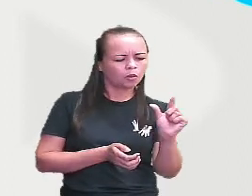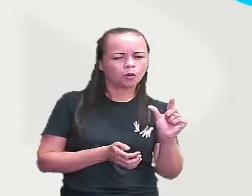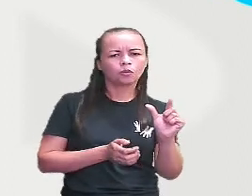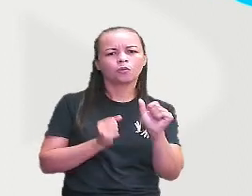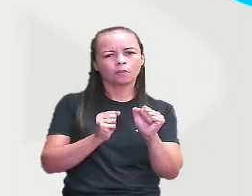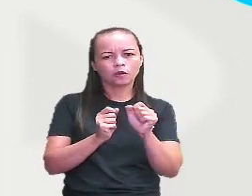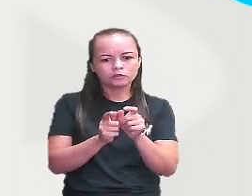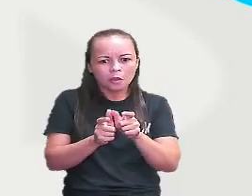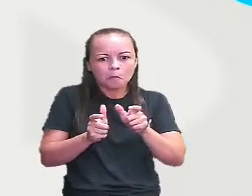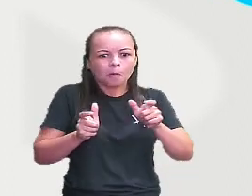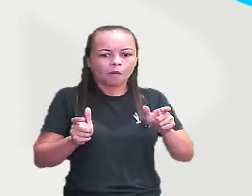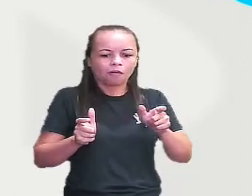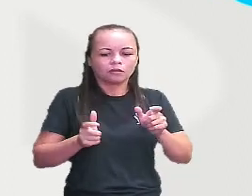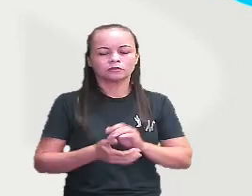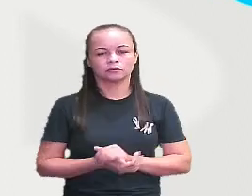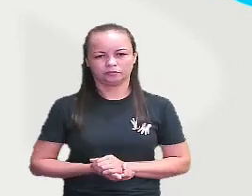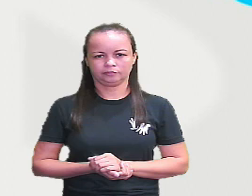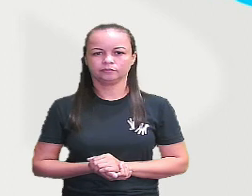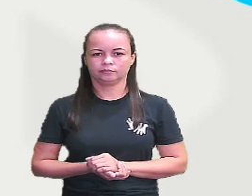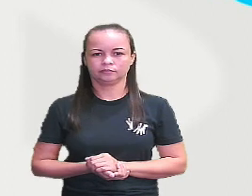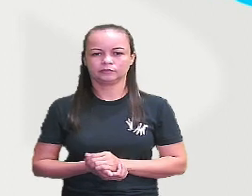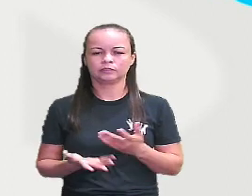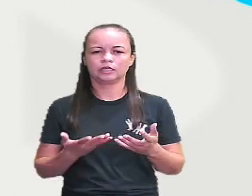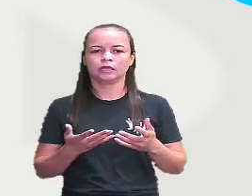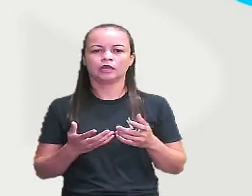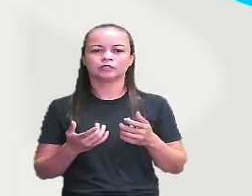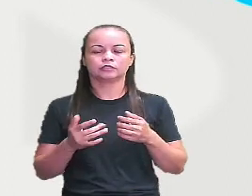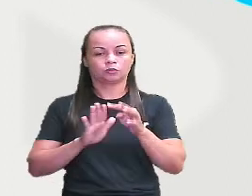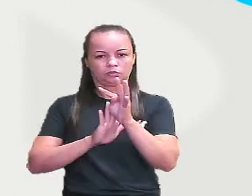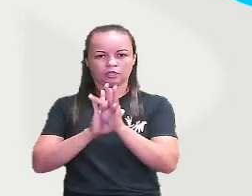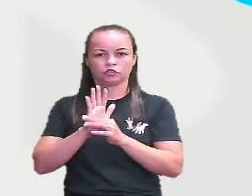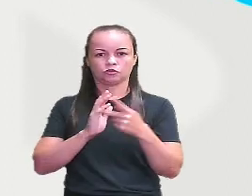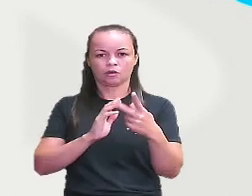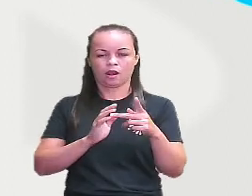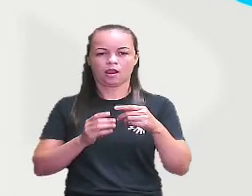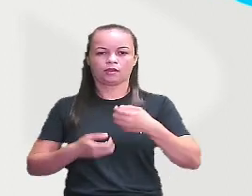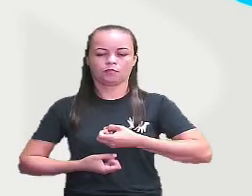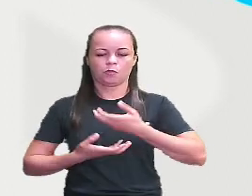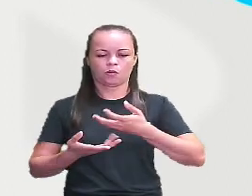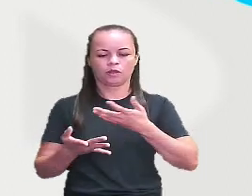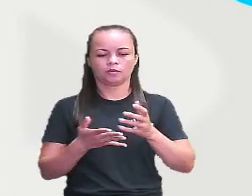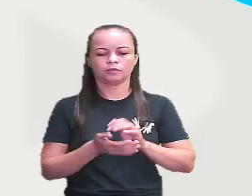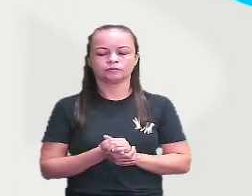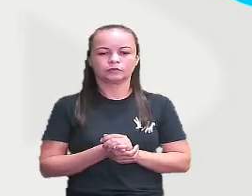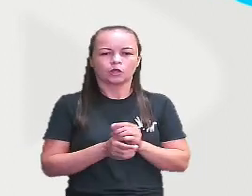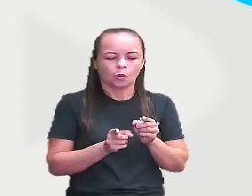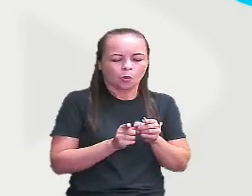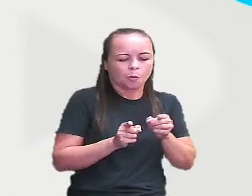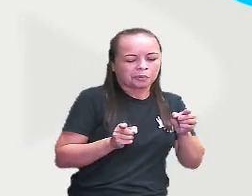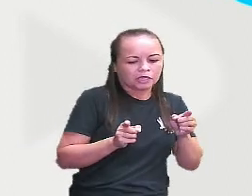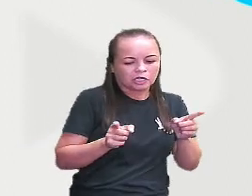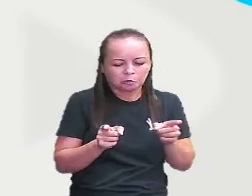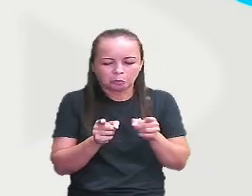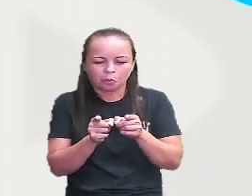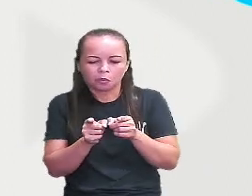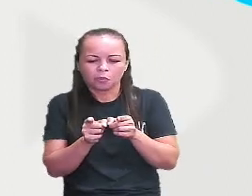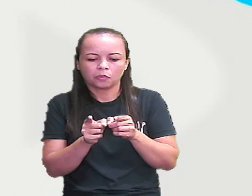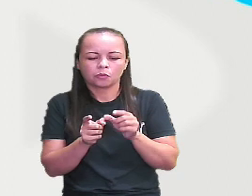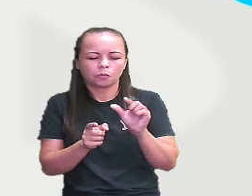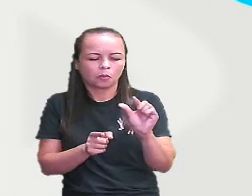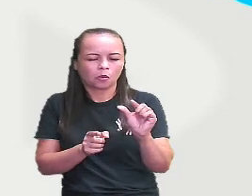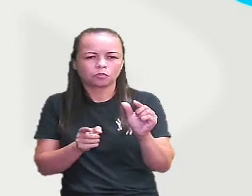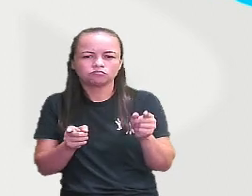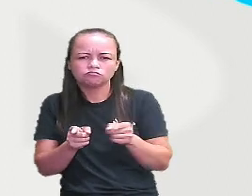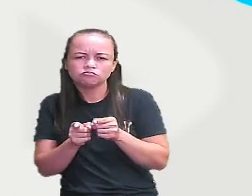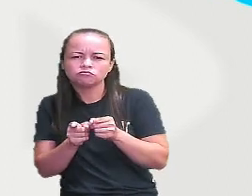São trechinhos lá do poema. Então, ó, comprido, curto, pouco, muito, são palavras antônimas.